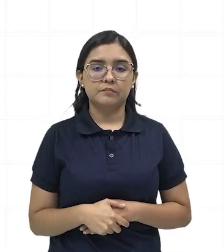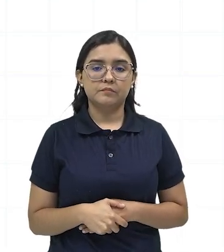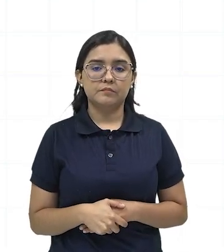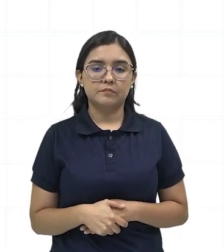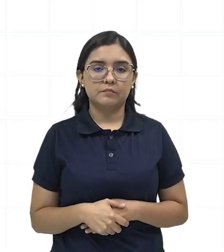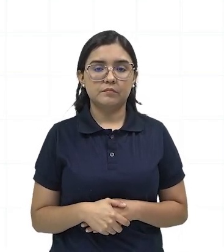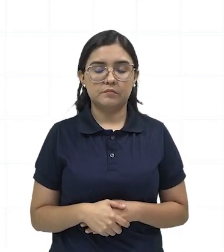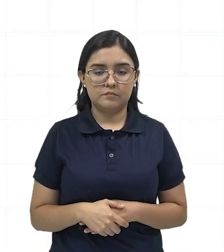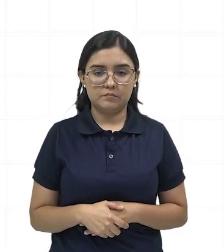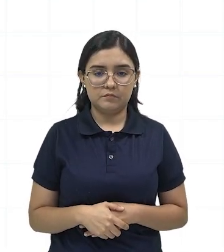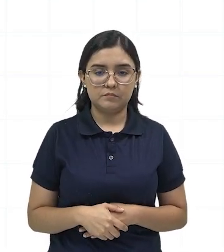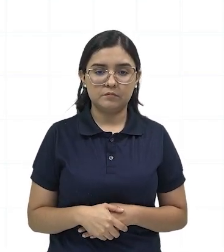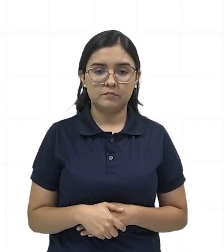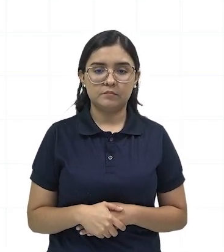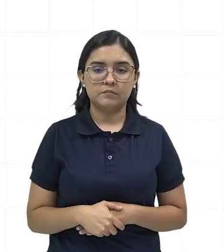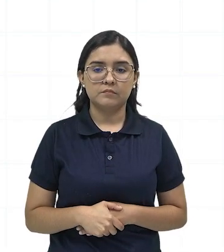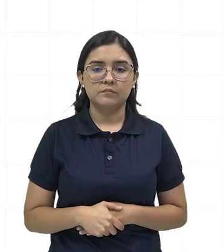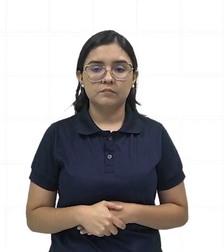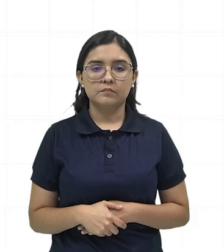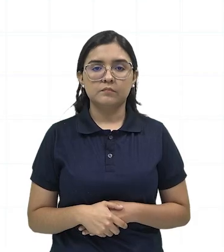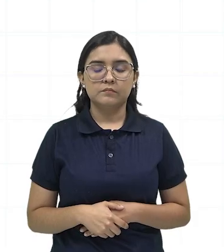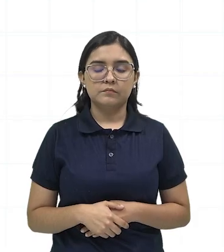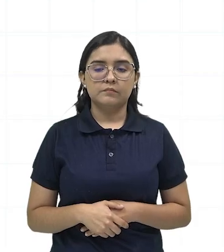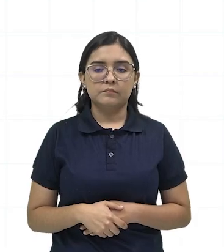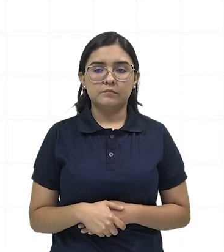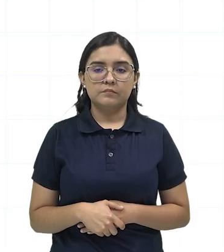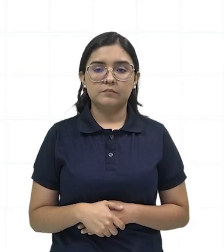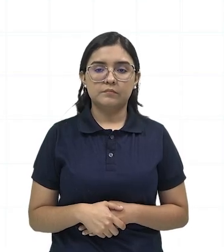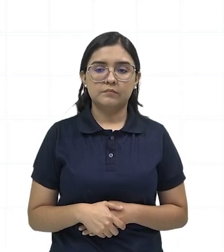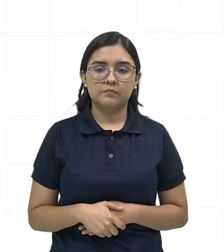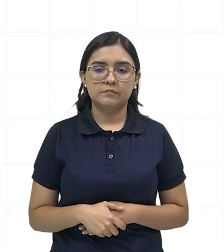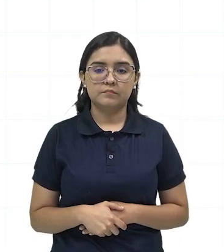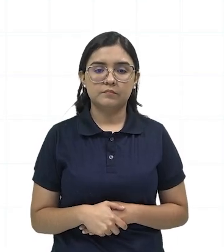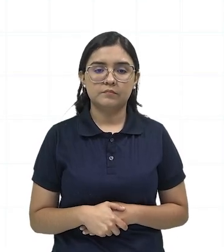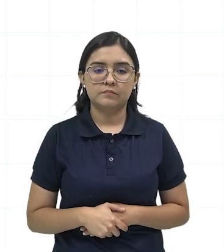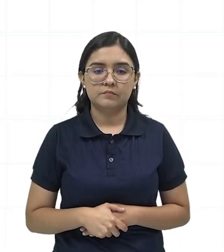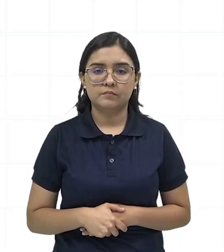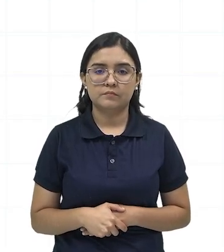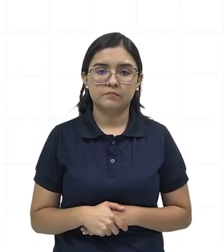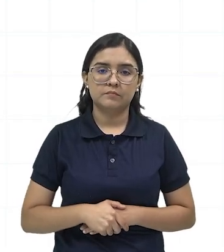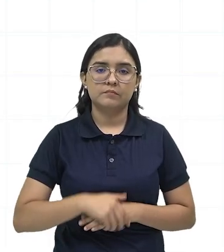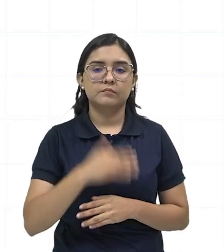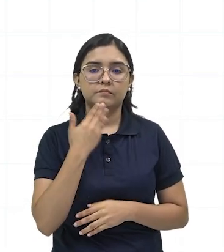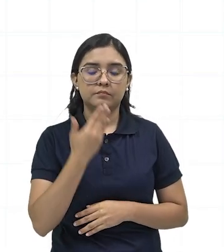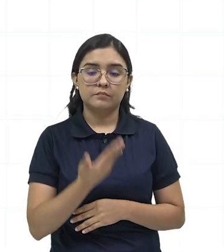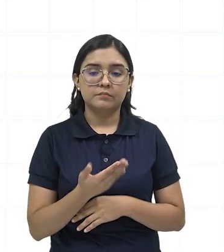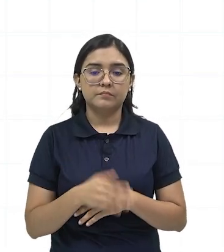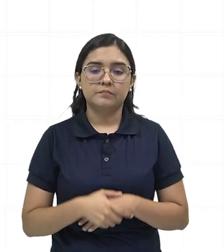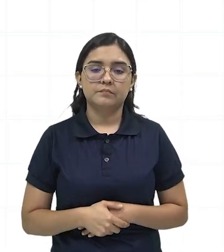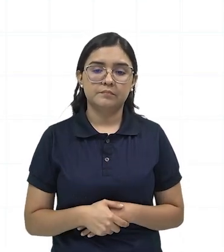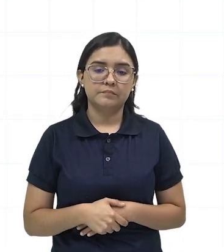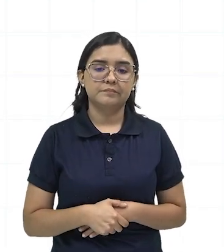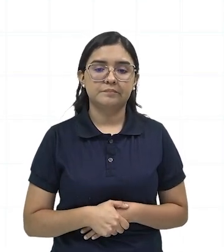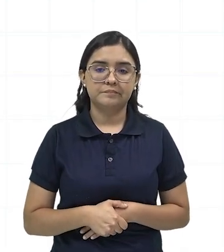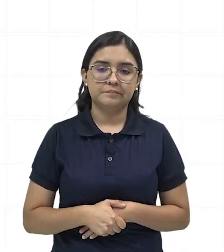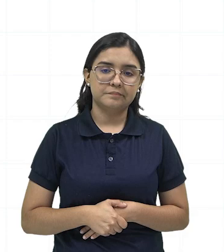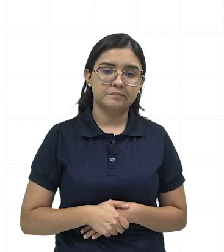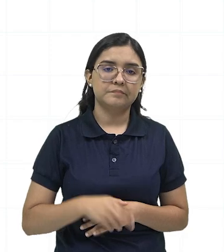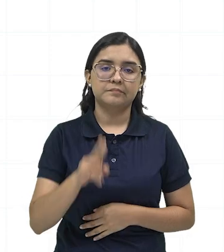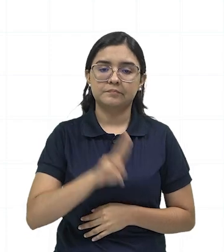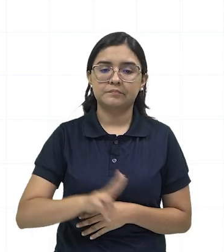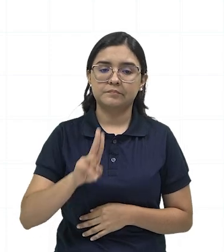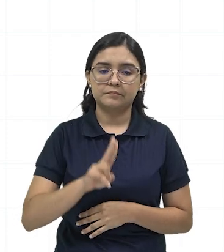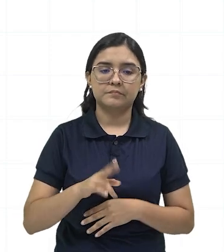em silêncio, né? Então, ela está pedindo silêncio aí. E ela faz uma invocação, uma interpelação aí, quando ela